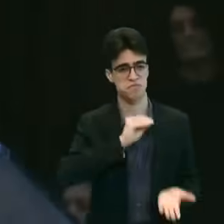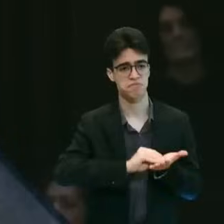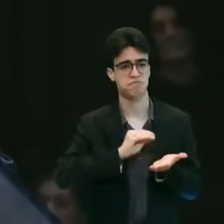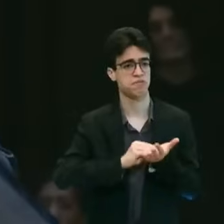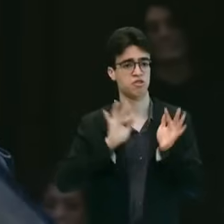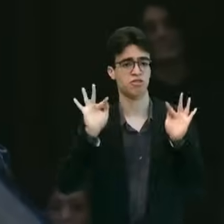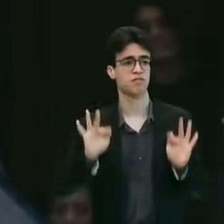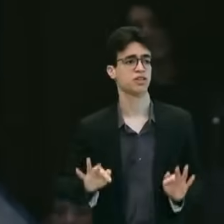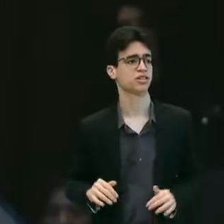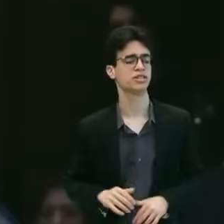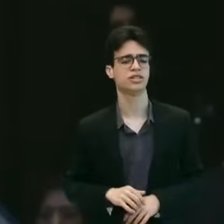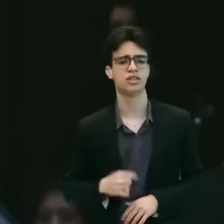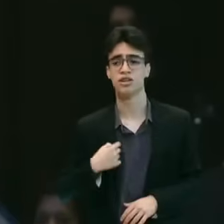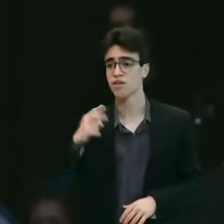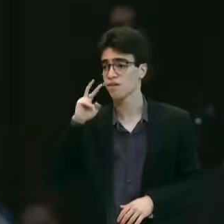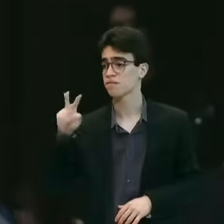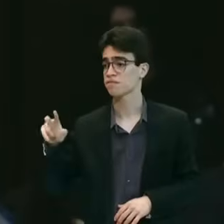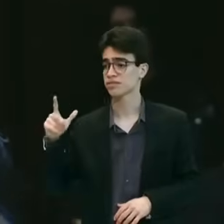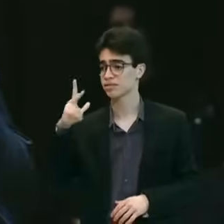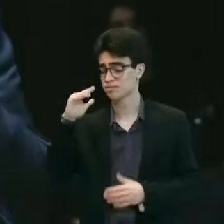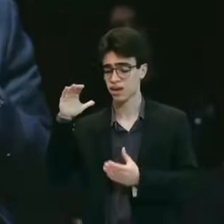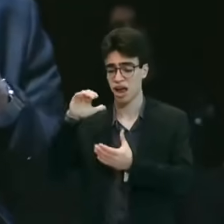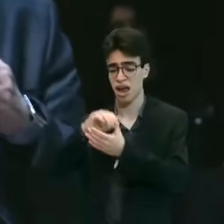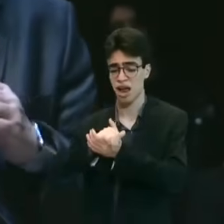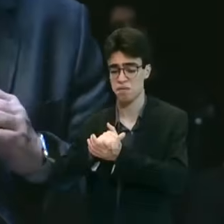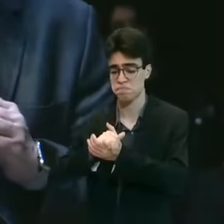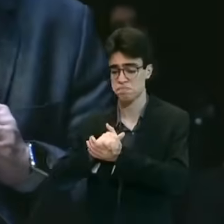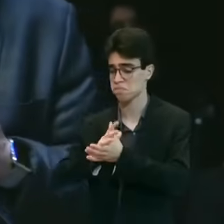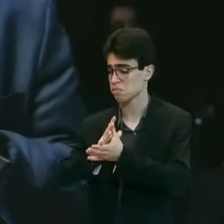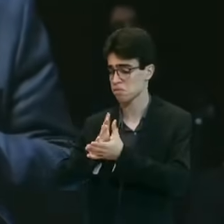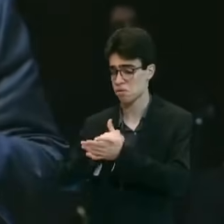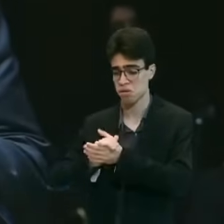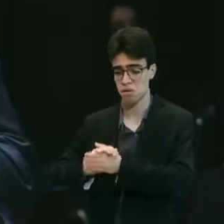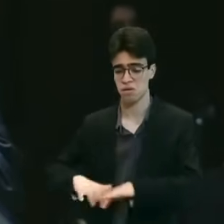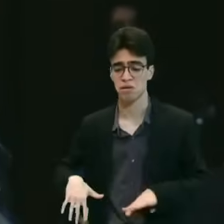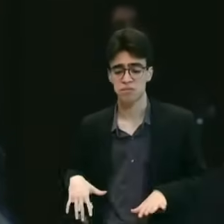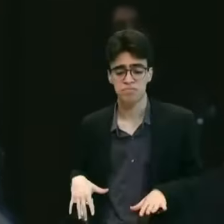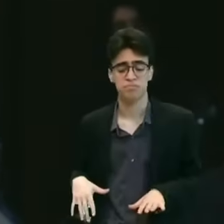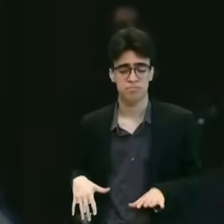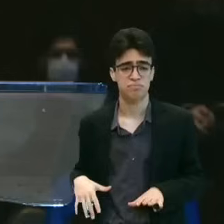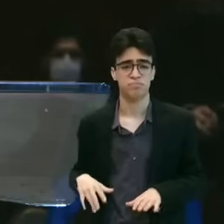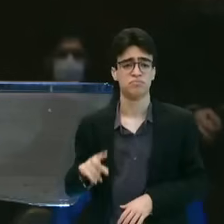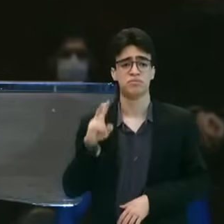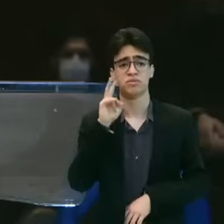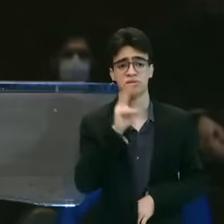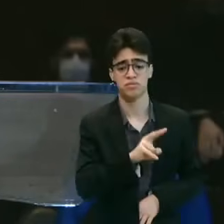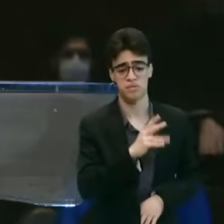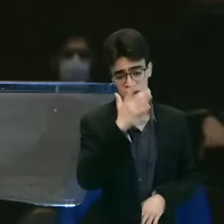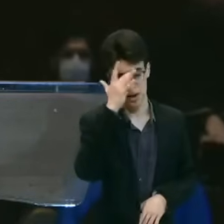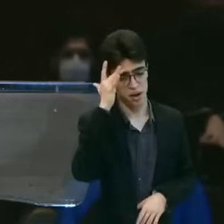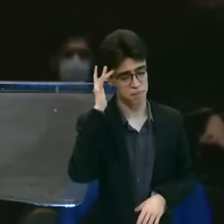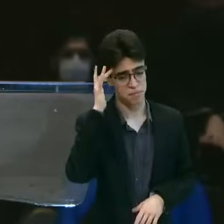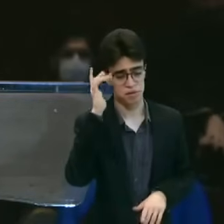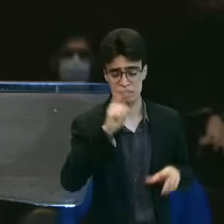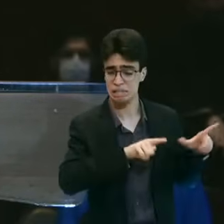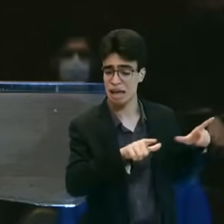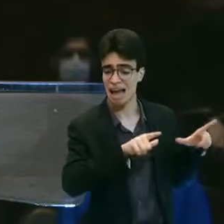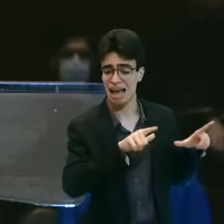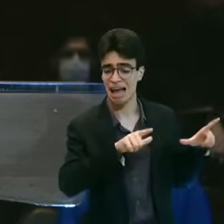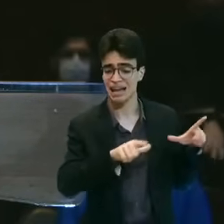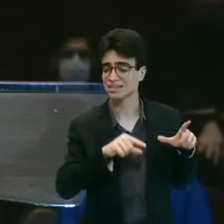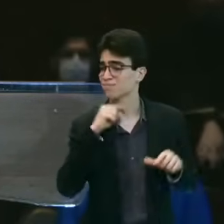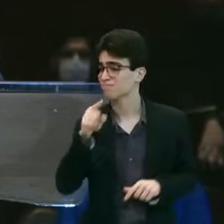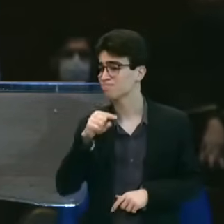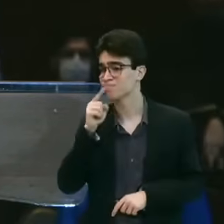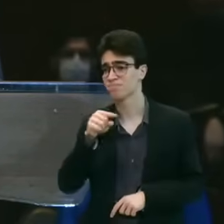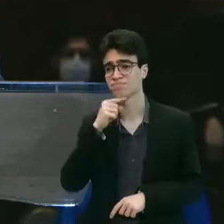Eu já vi casamentos serem desfeitos desse jeito. Eu já vi pessoa não parar em emprego nenhum por